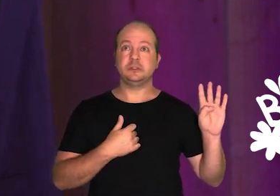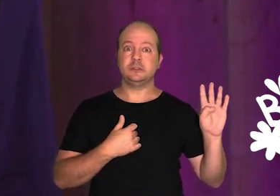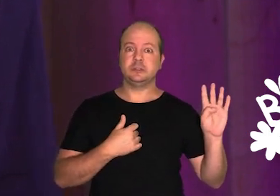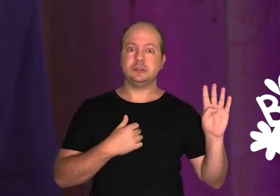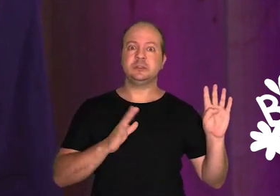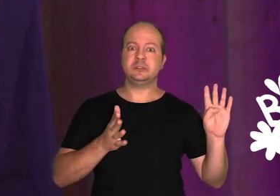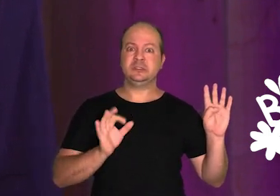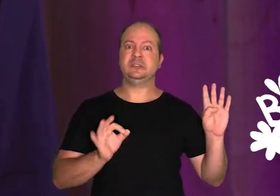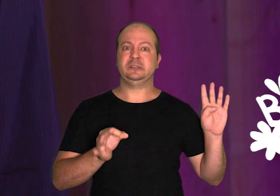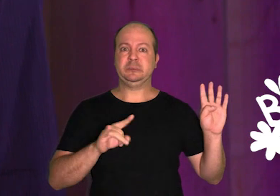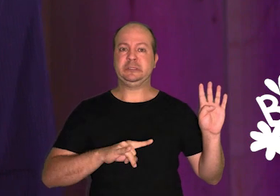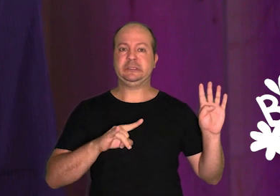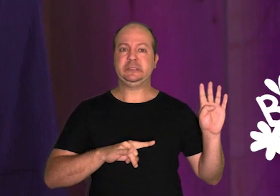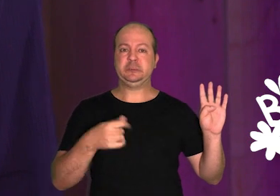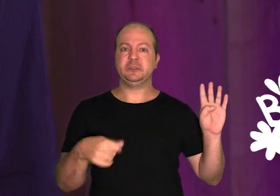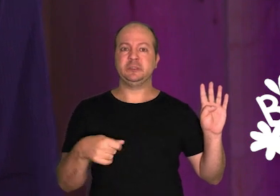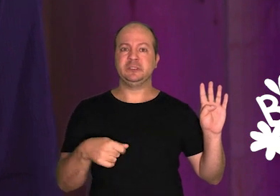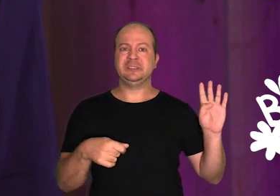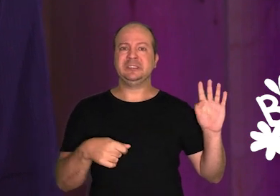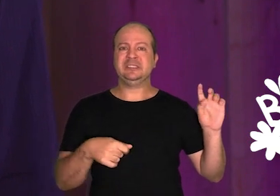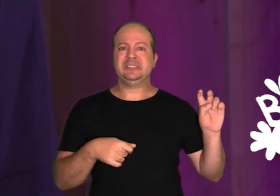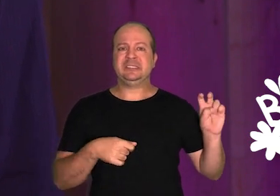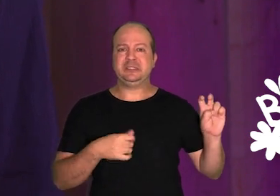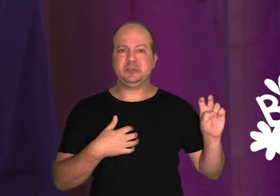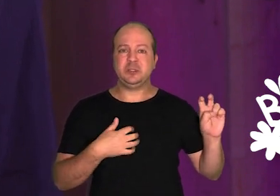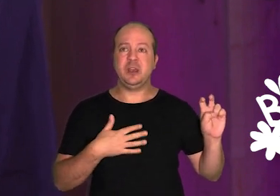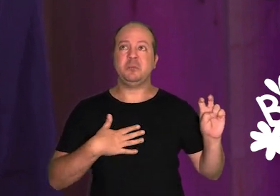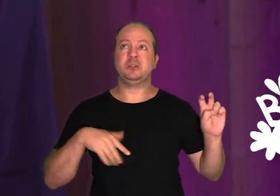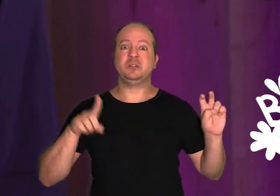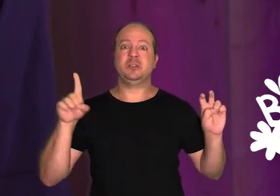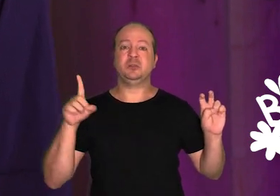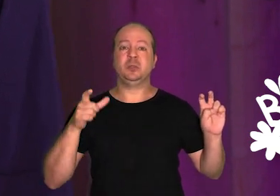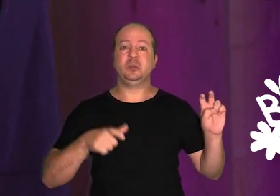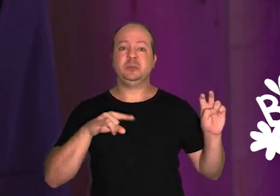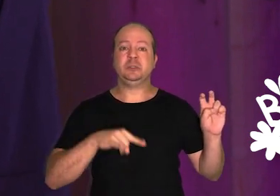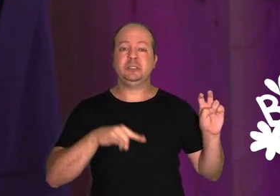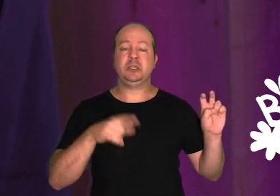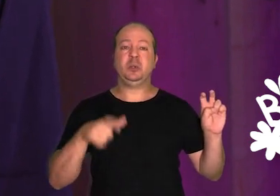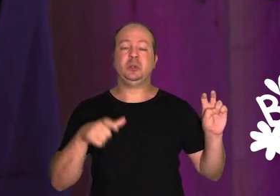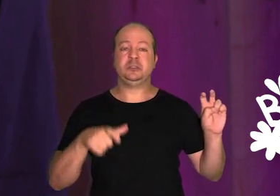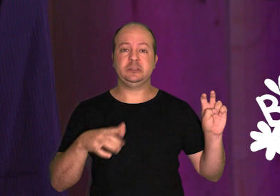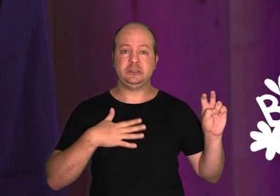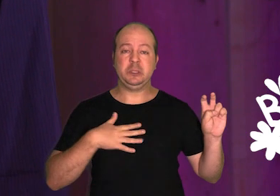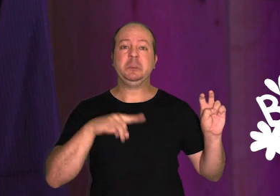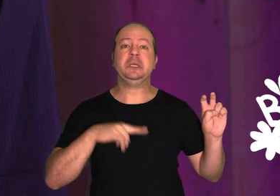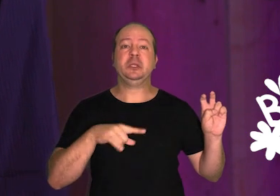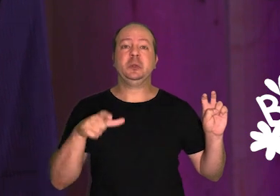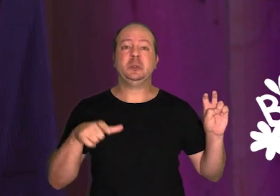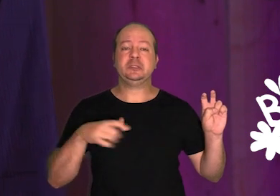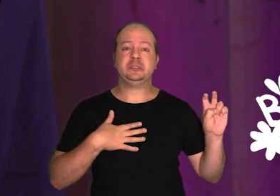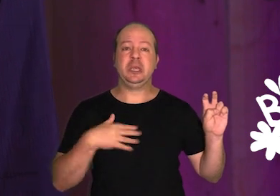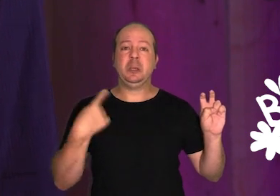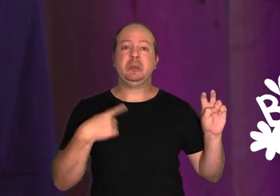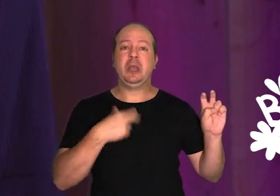Ih, é isso mesmo, hein, no banheiro. Ah, Jesus, 5, ai, meu Deus do céu, cadê o pinico? Cadê o vaso? Cadê o banheiro? Por que que